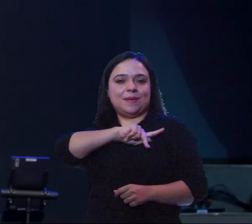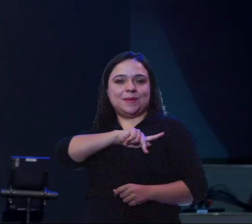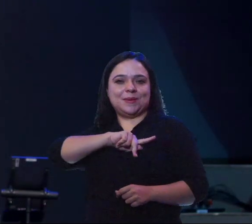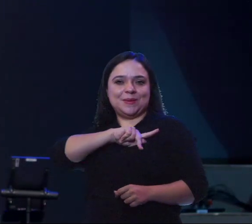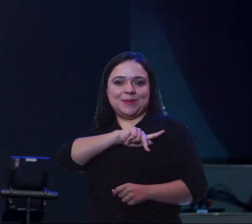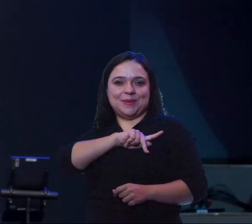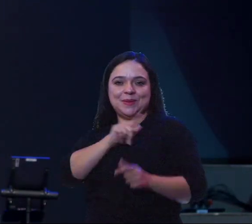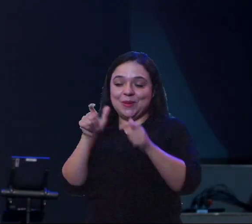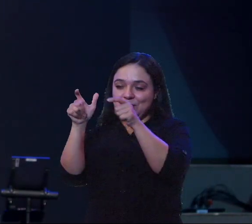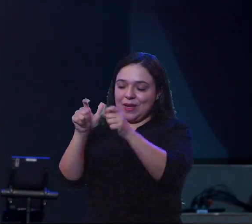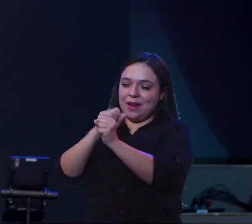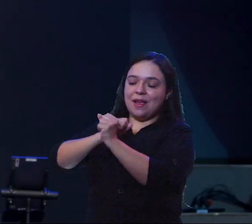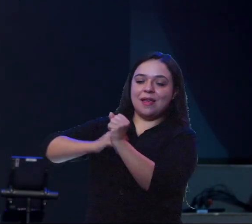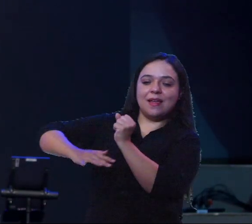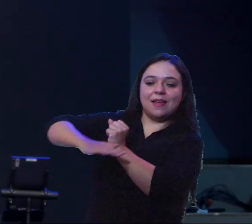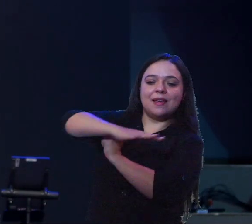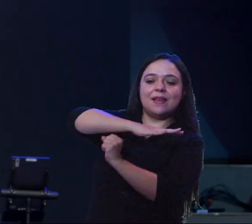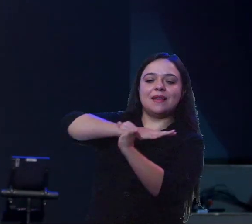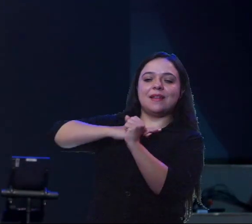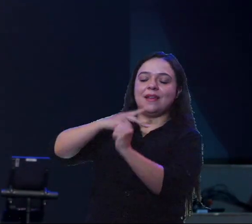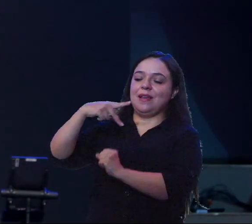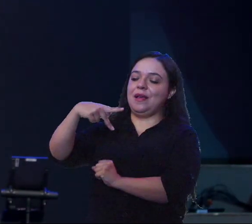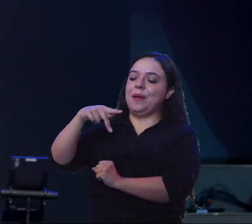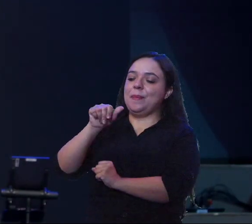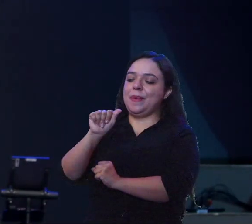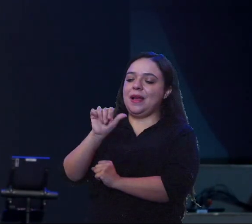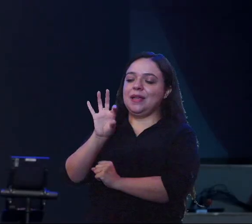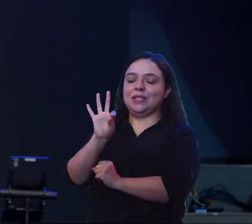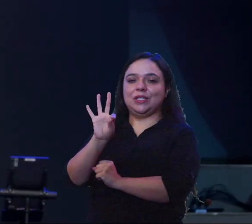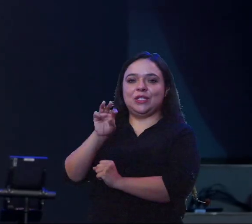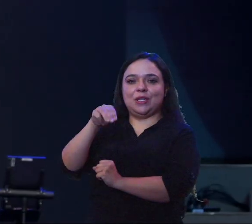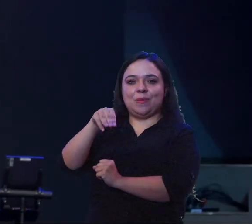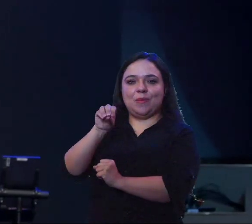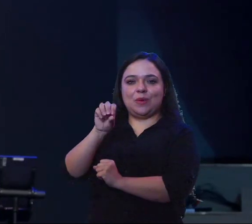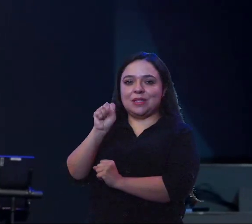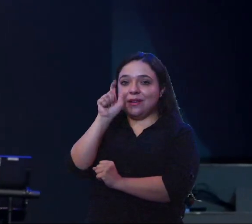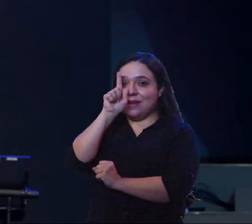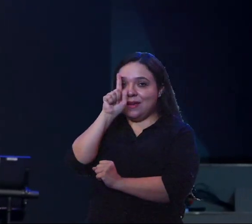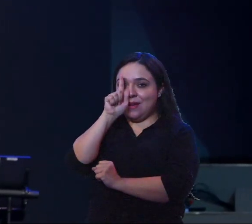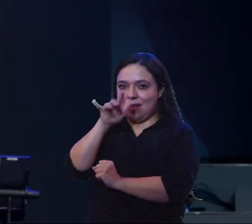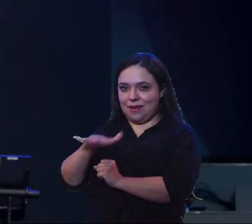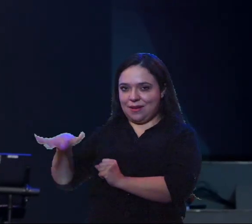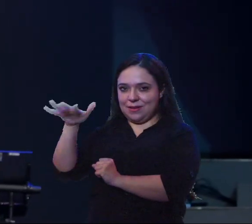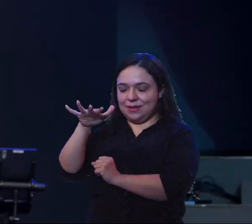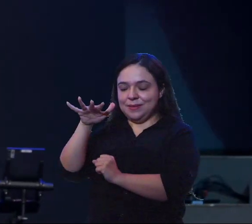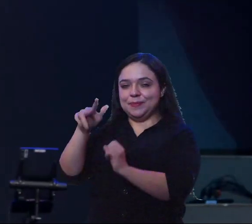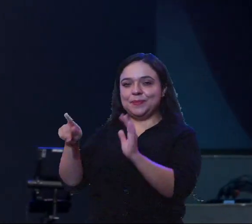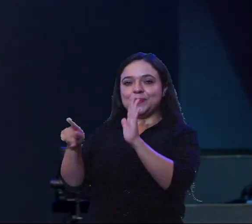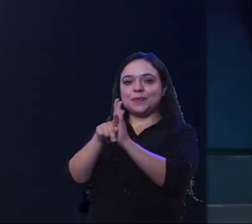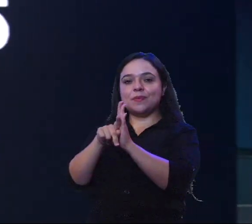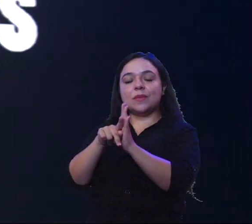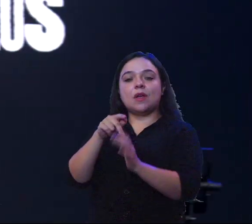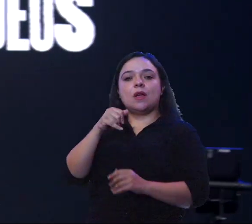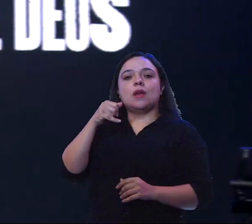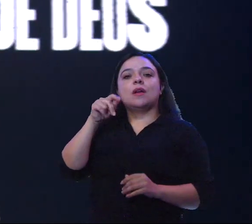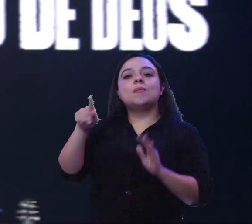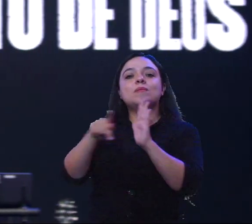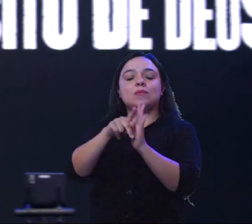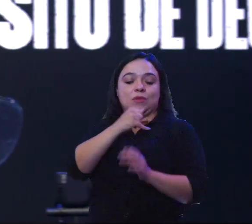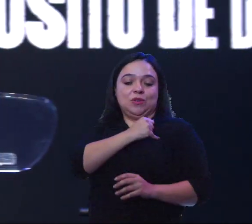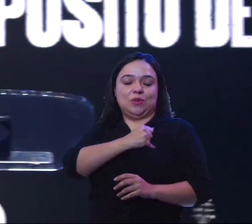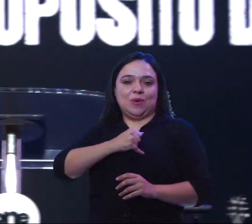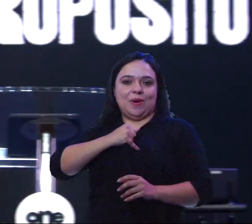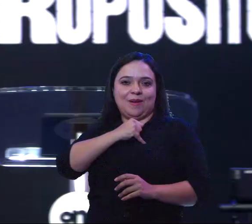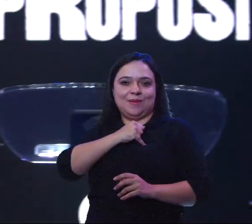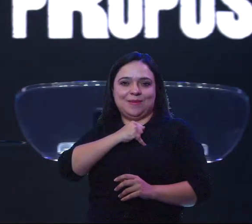da revelação do Apocalipse do apóstolo João. E eu lembro que quando eu entrei na caverna da revelação,